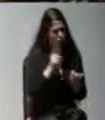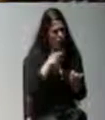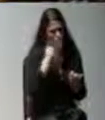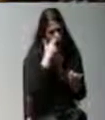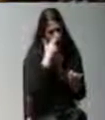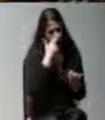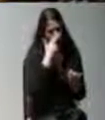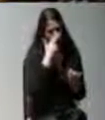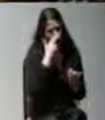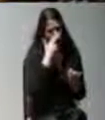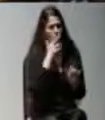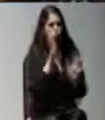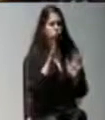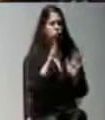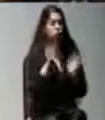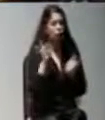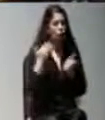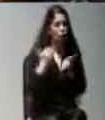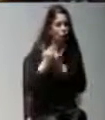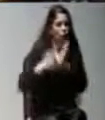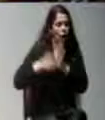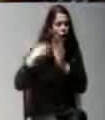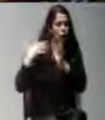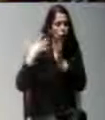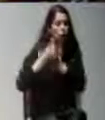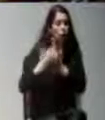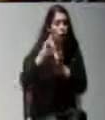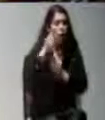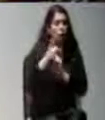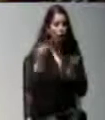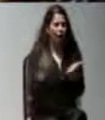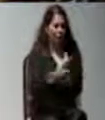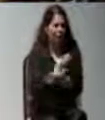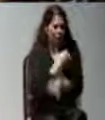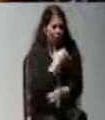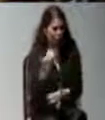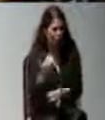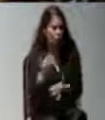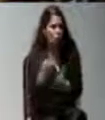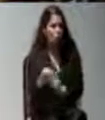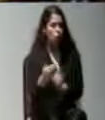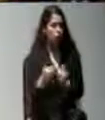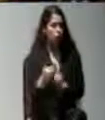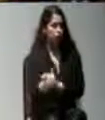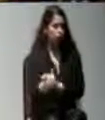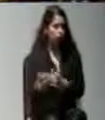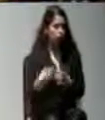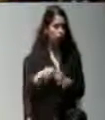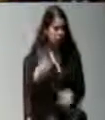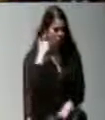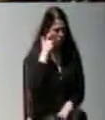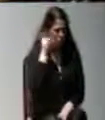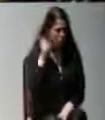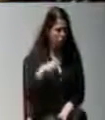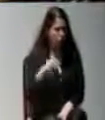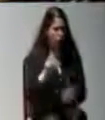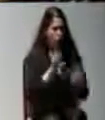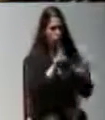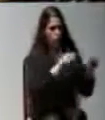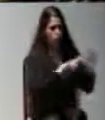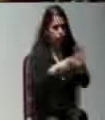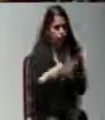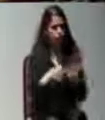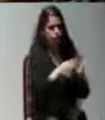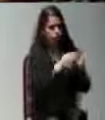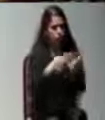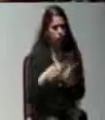começa antes dele e se estende para depois de sua morte, entendendo-o como completamente dependente do outro. Não